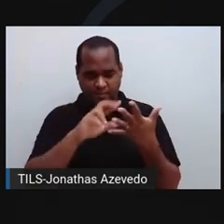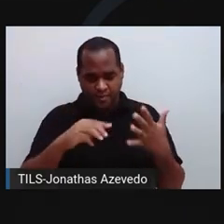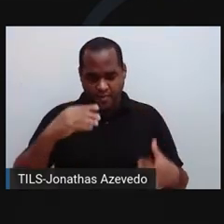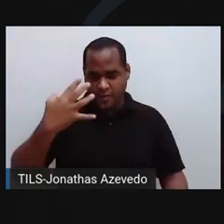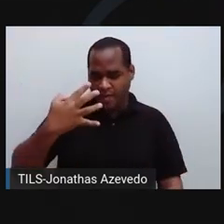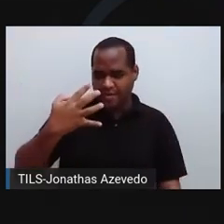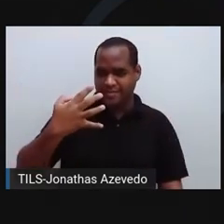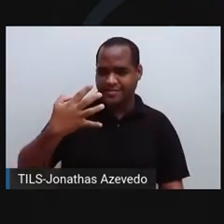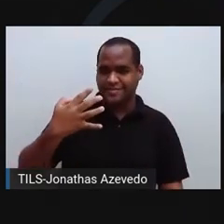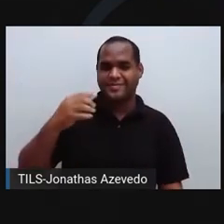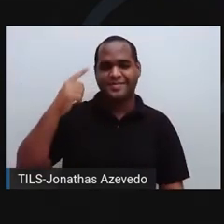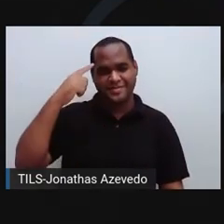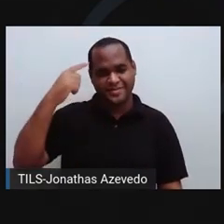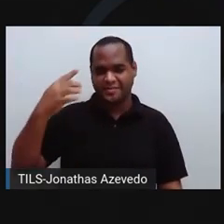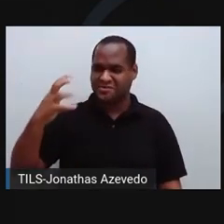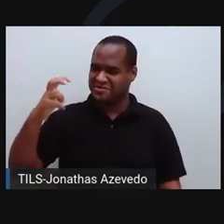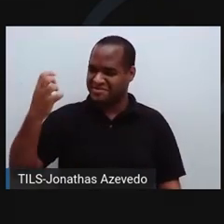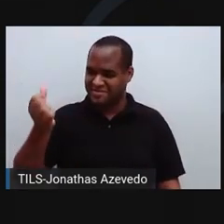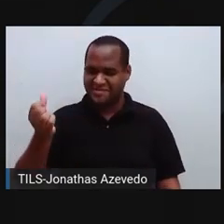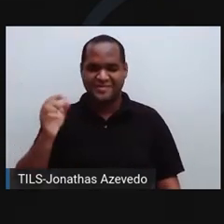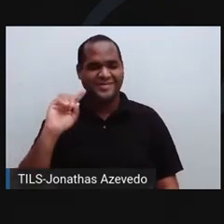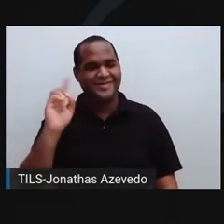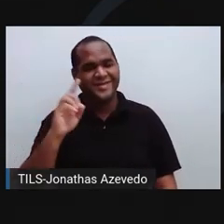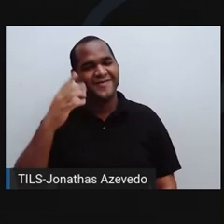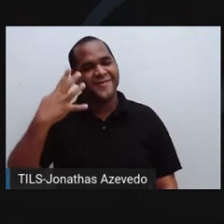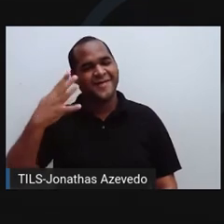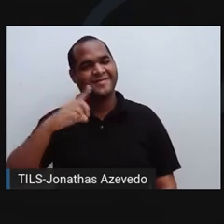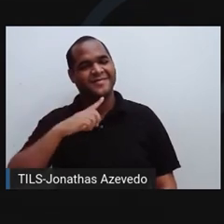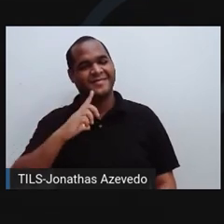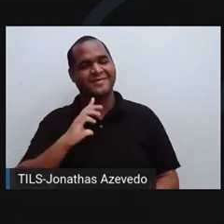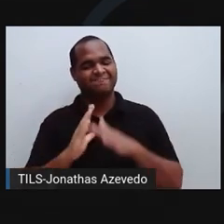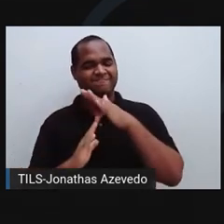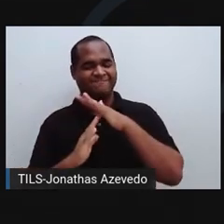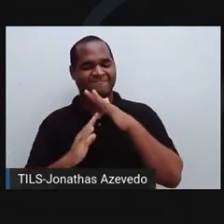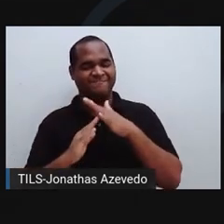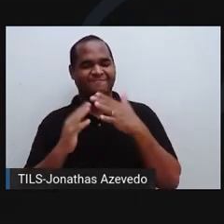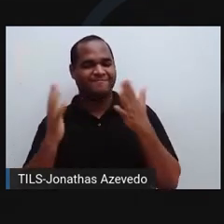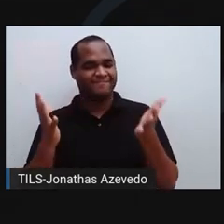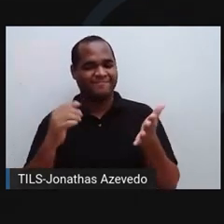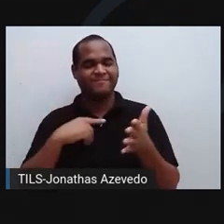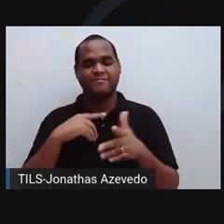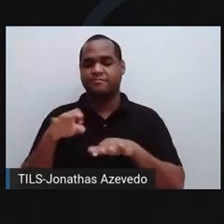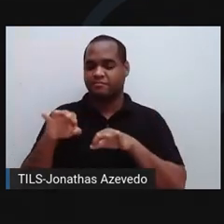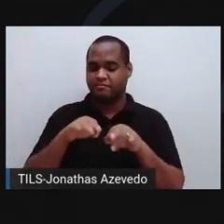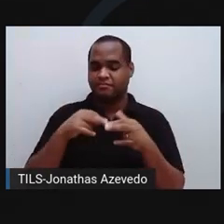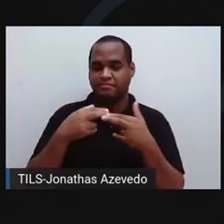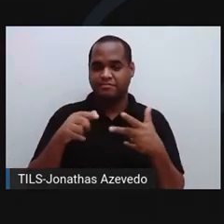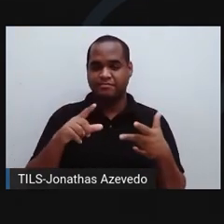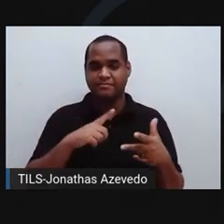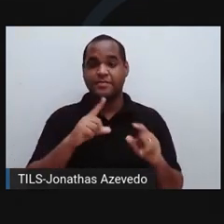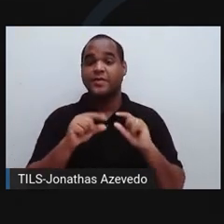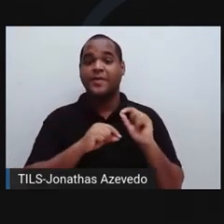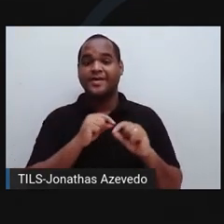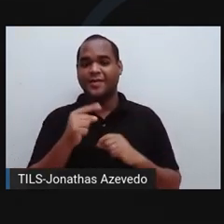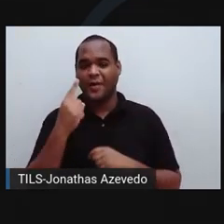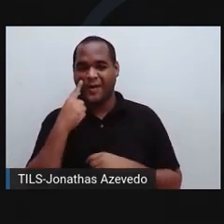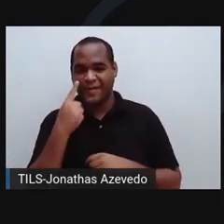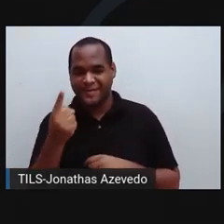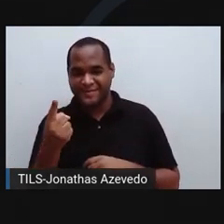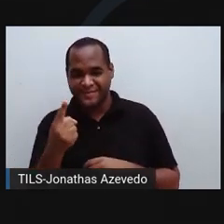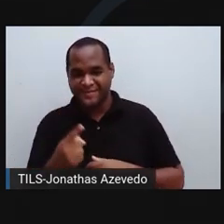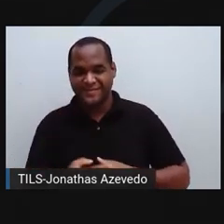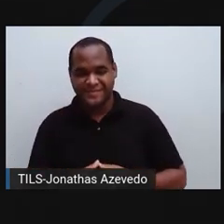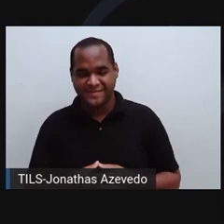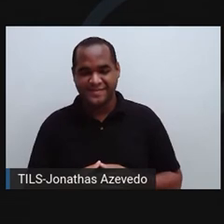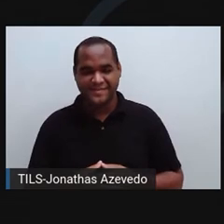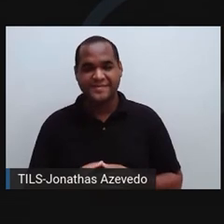posso ter quinta, sexta? Não, na natureza isso acaba não acontecendo. Dá uma olhada aí, por favor, nessas cadeias alimentares. Olha aí. Você está vendo